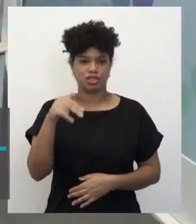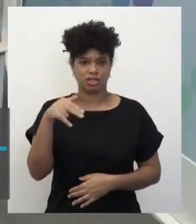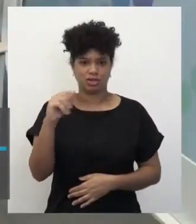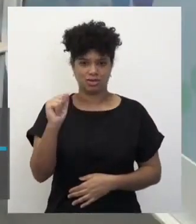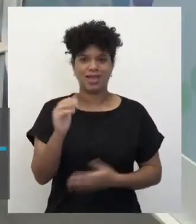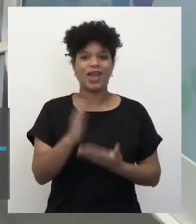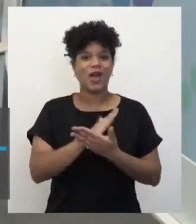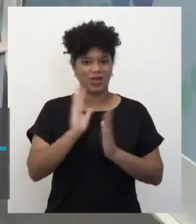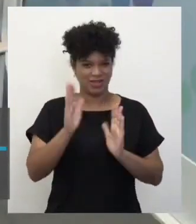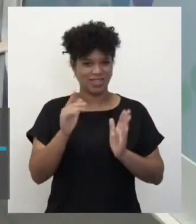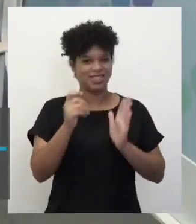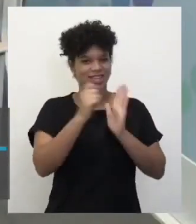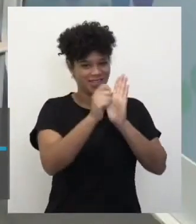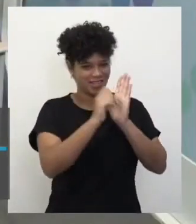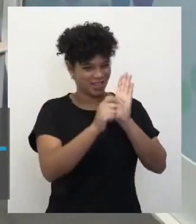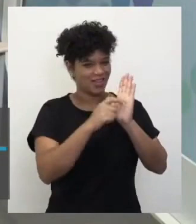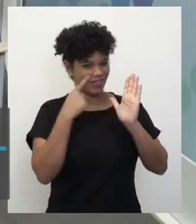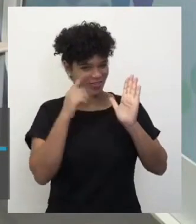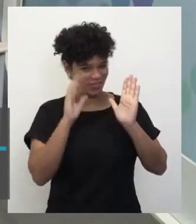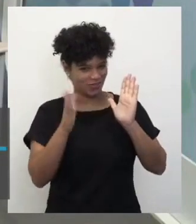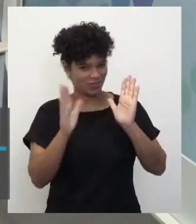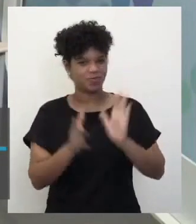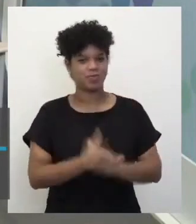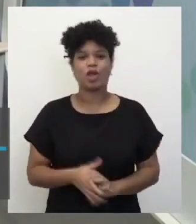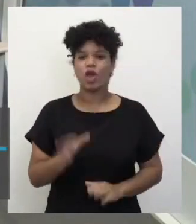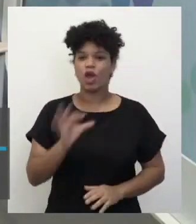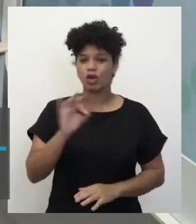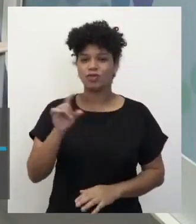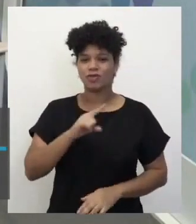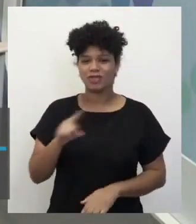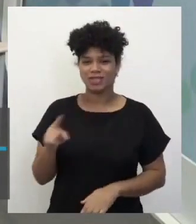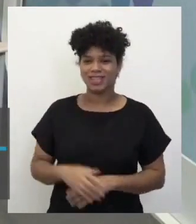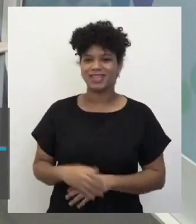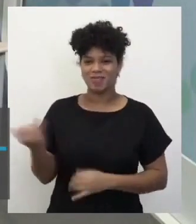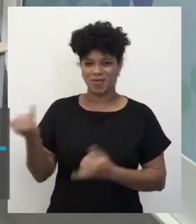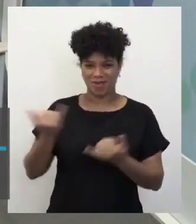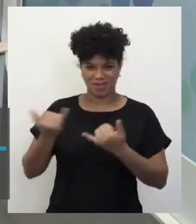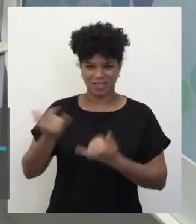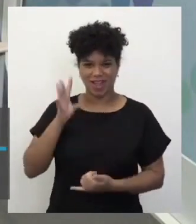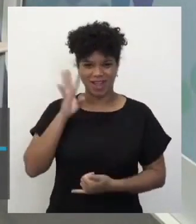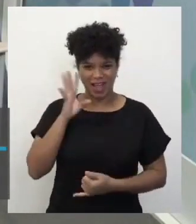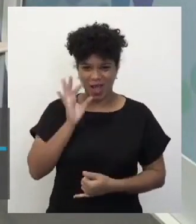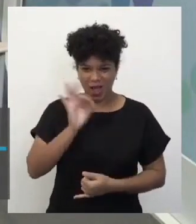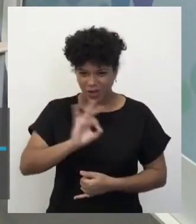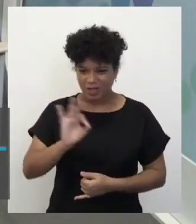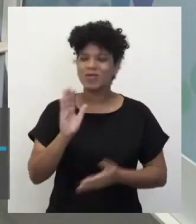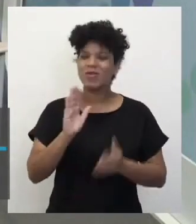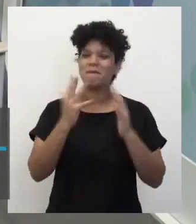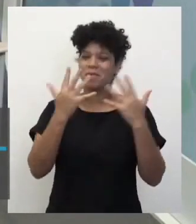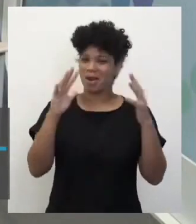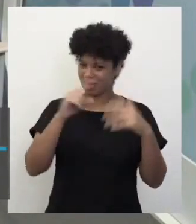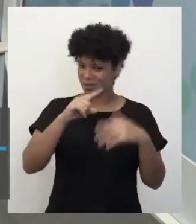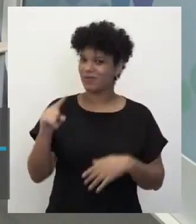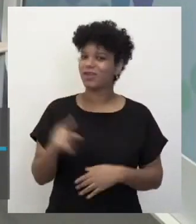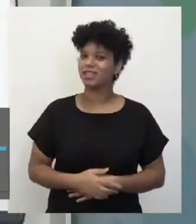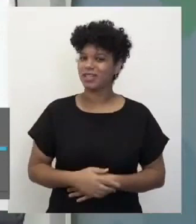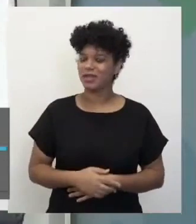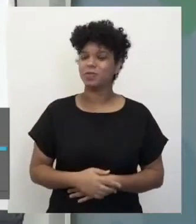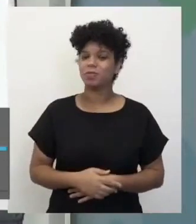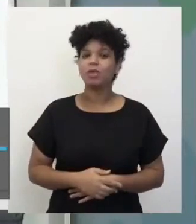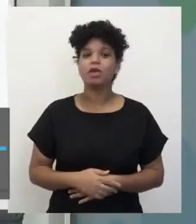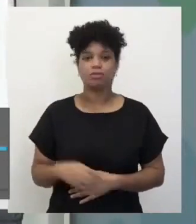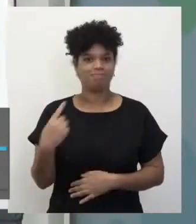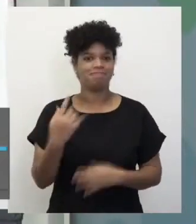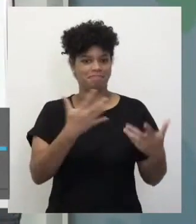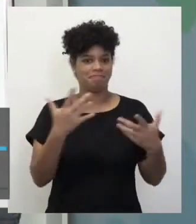Manda ver, Mar. Olha só, muito bom, muita interação legal, né? Parabéns, o pessoal tá interagindo bastante, é isso que a gente quer. Olha